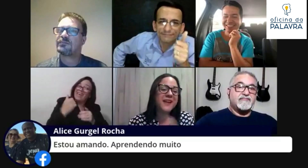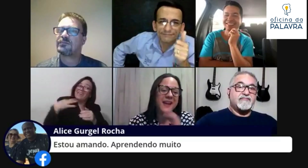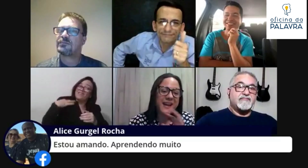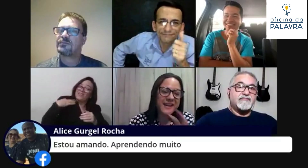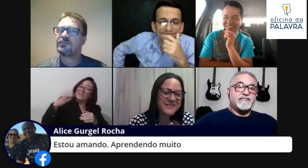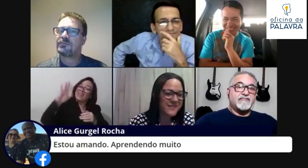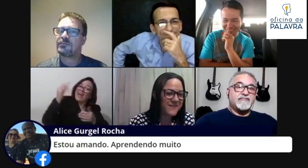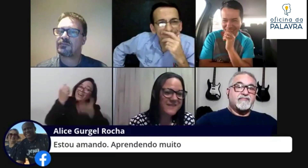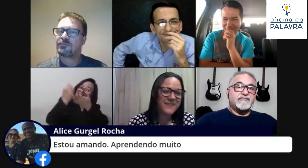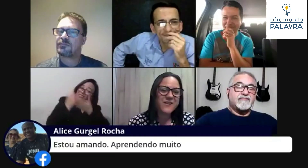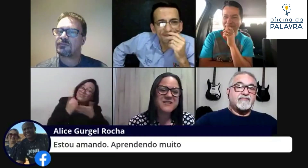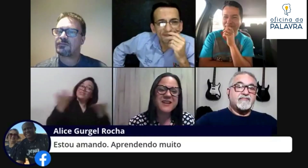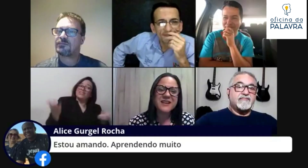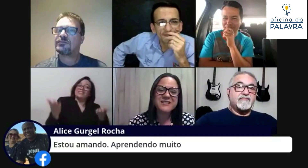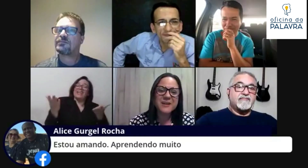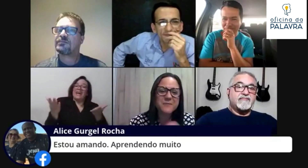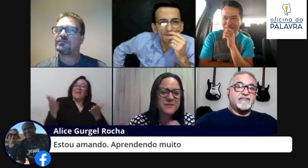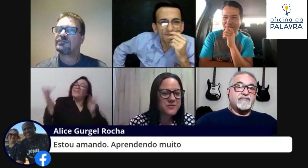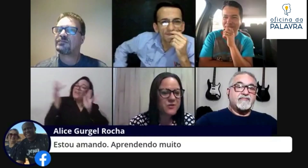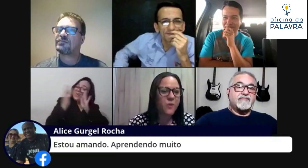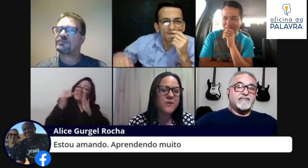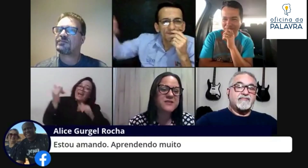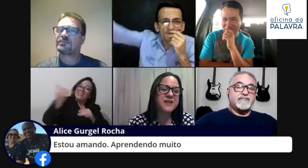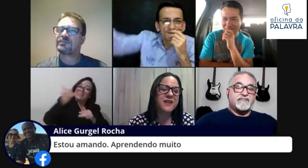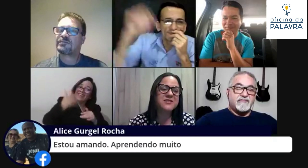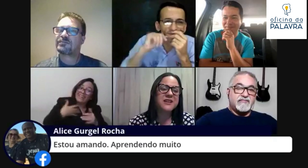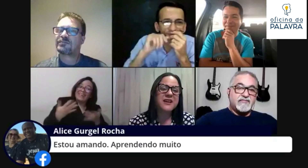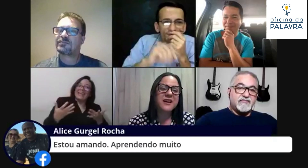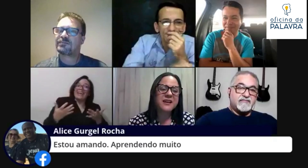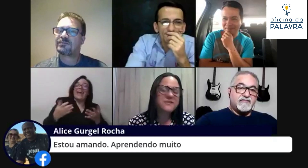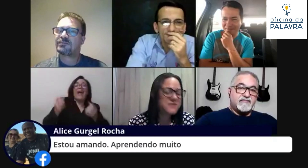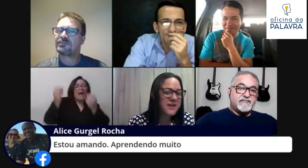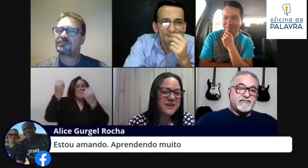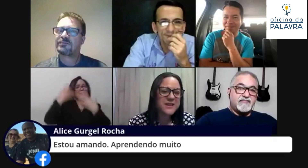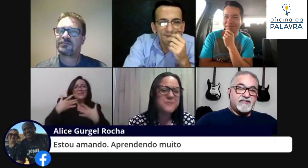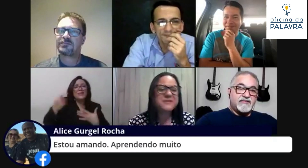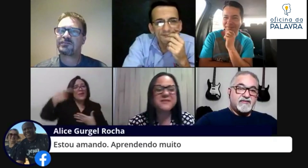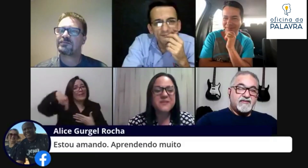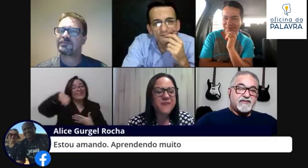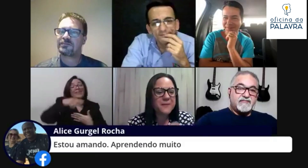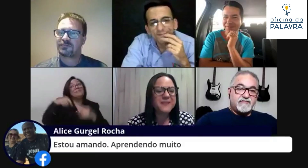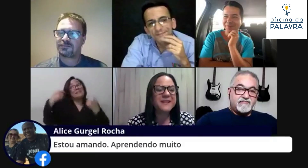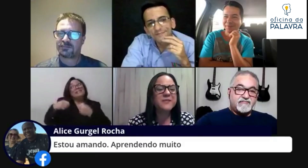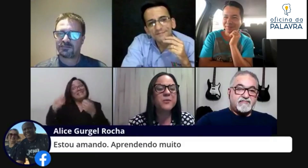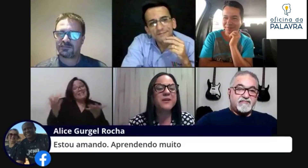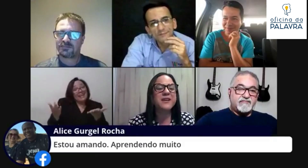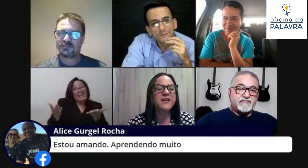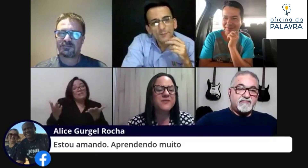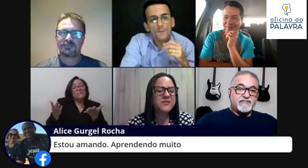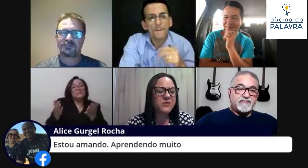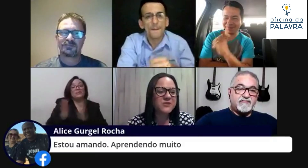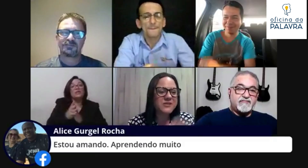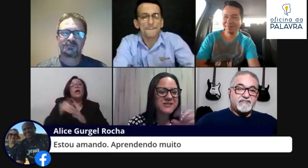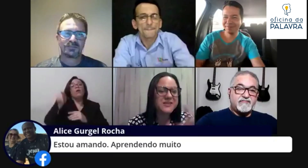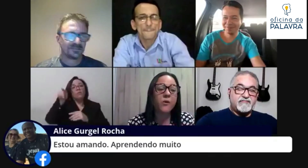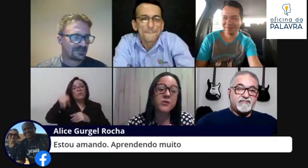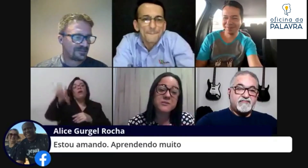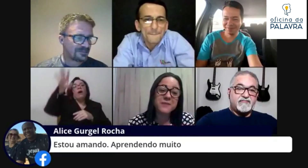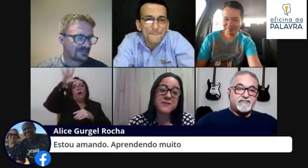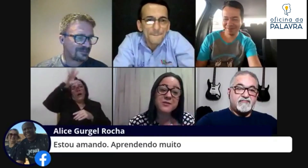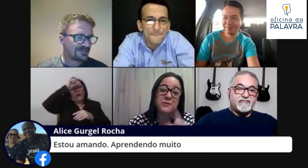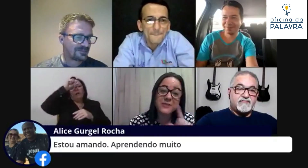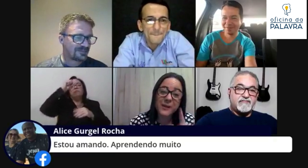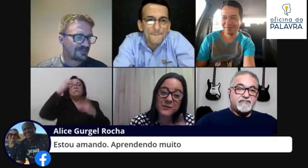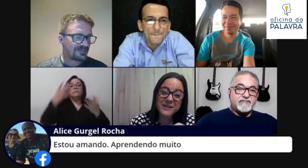Brasil, entre em contato com a gente, abençoa a gente. Eu não sei Libras, você vai aprendendo um pouquinho, vez ou outro ensina.